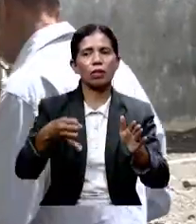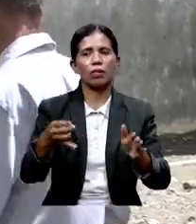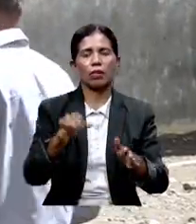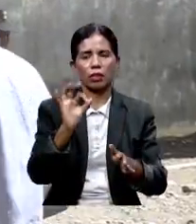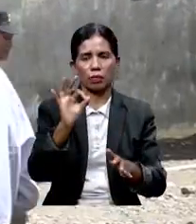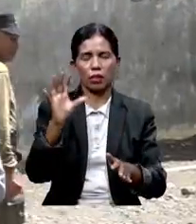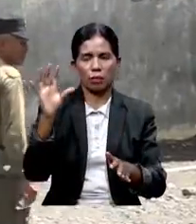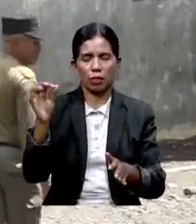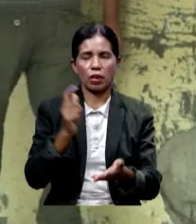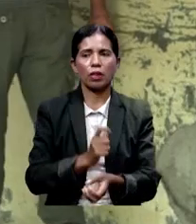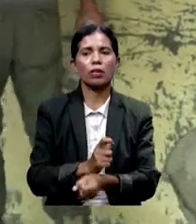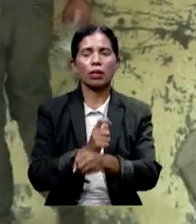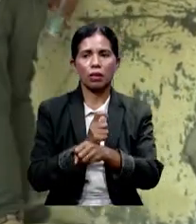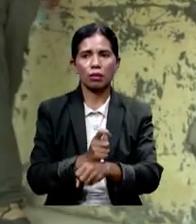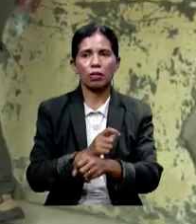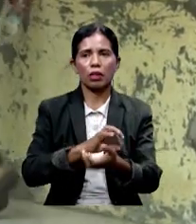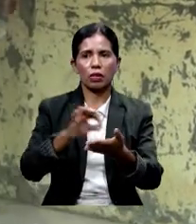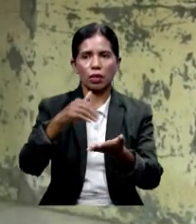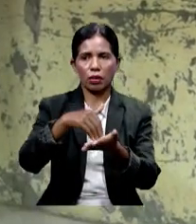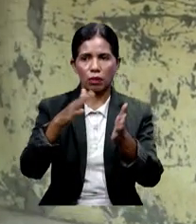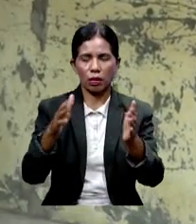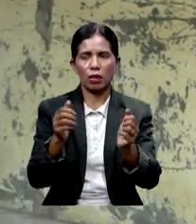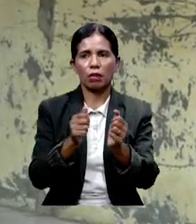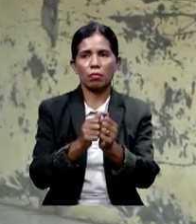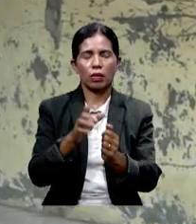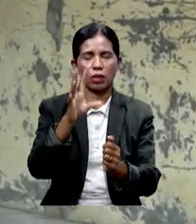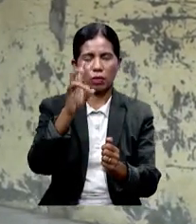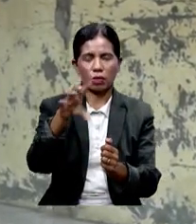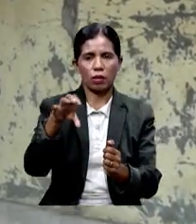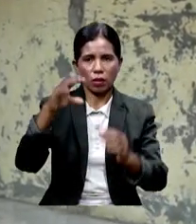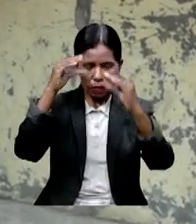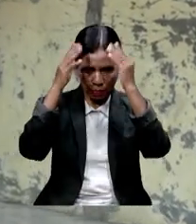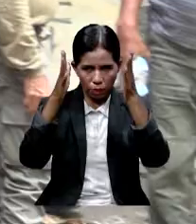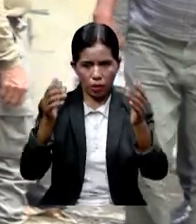99 Atauro, resiste estudante Besicatus Hito, no professor